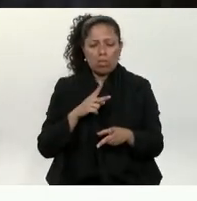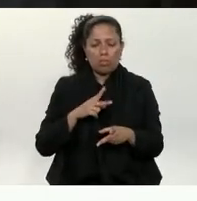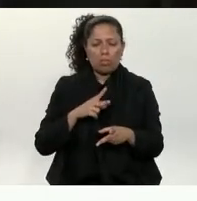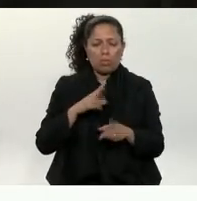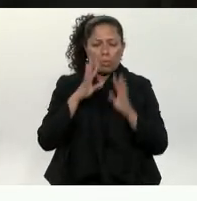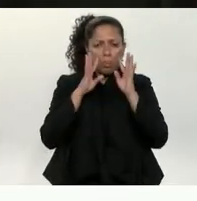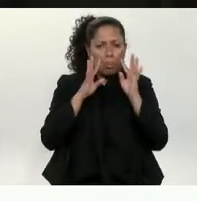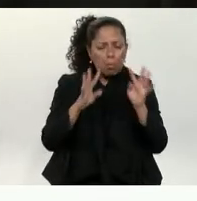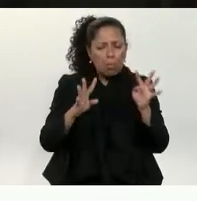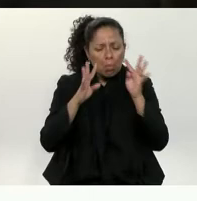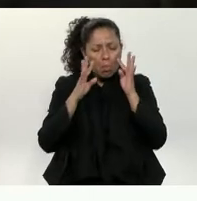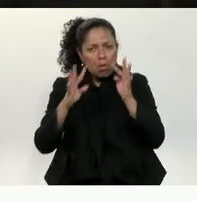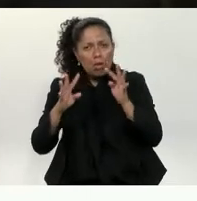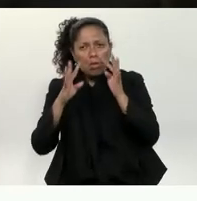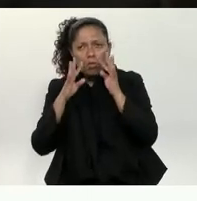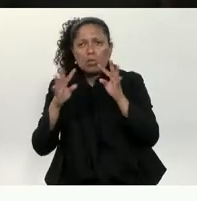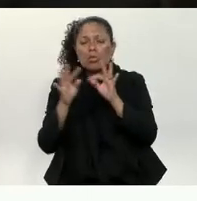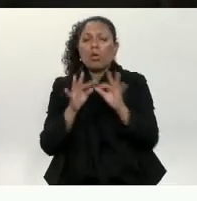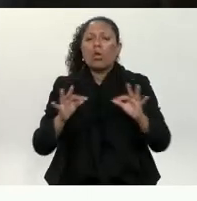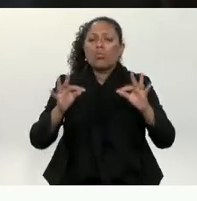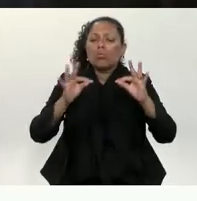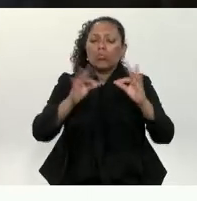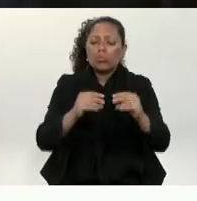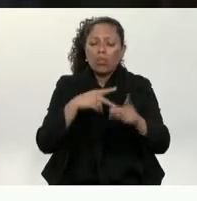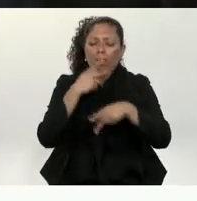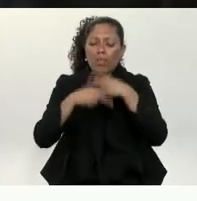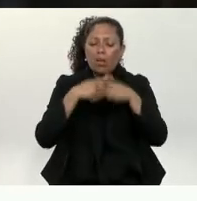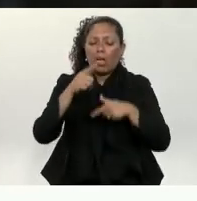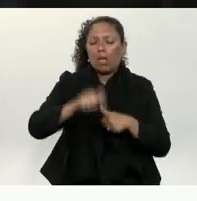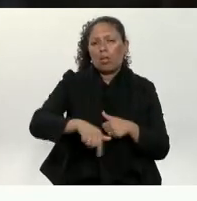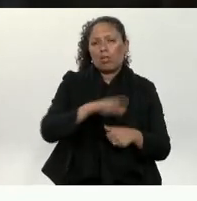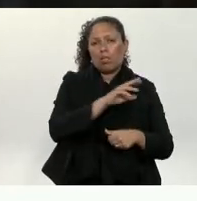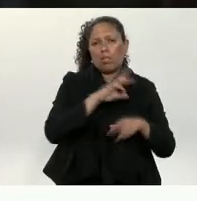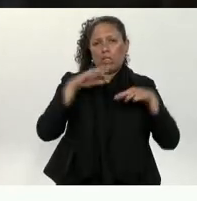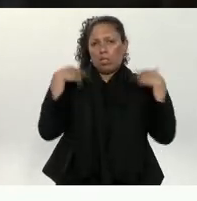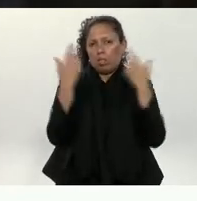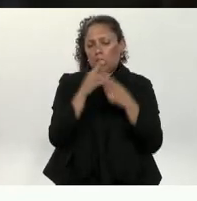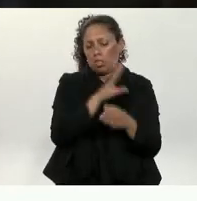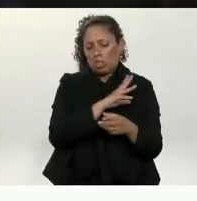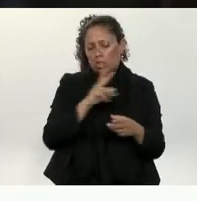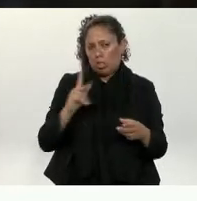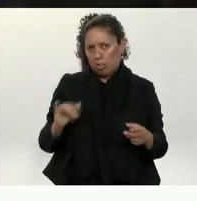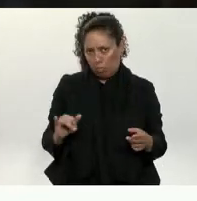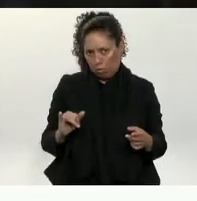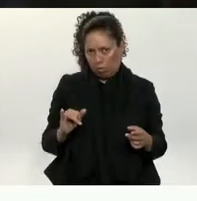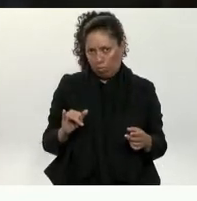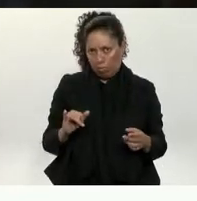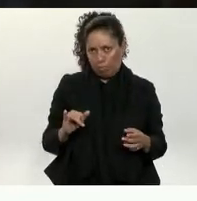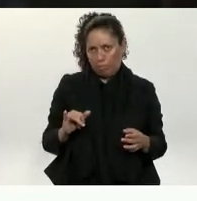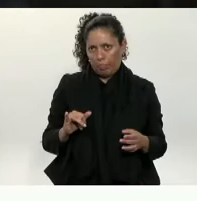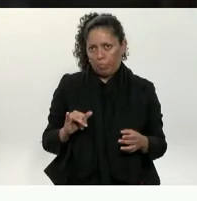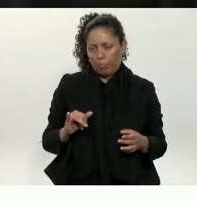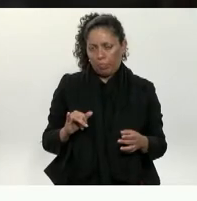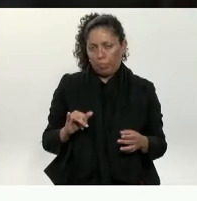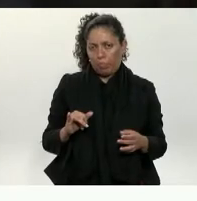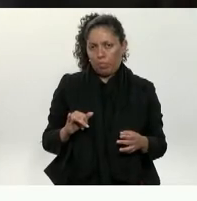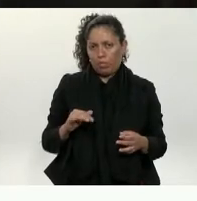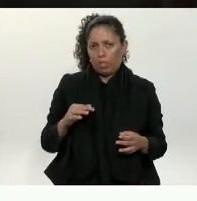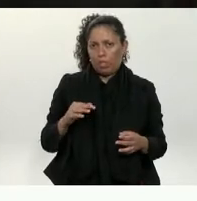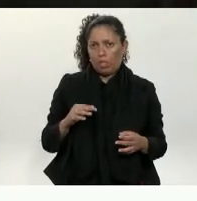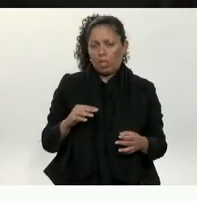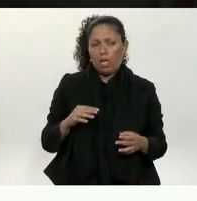não, todas as exposições aqui. E, brevemente, eu tenho certeza que